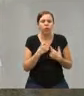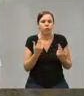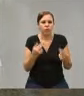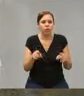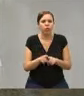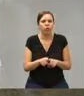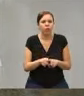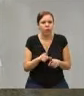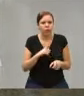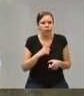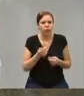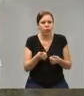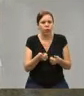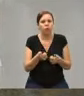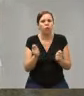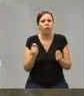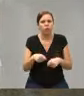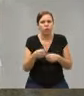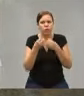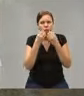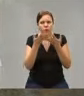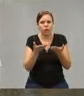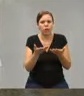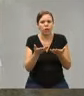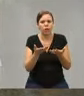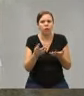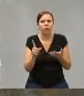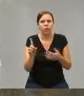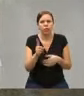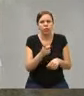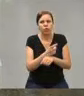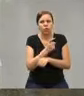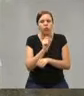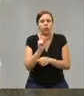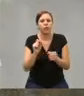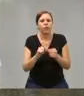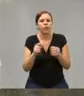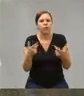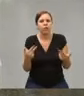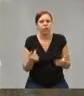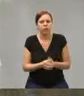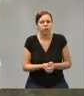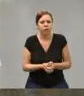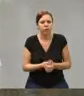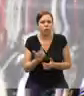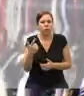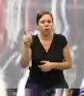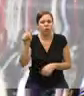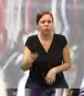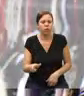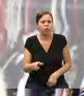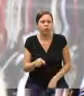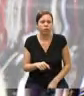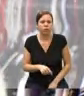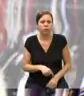eu também dou para quem eu posso falar, é que quando você descobre que fazer algo para o outro